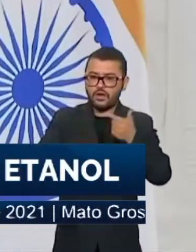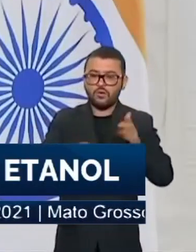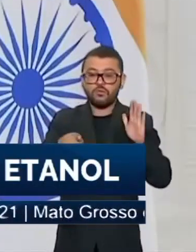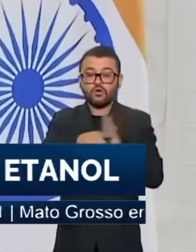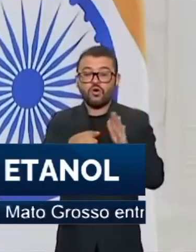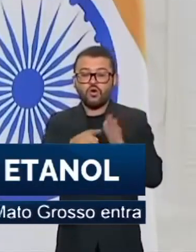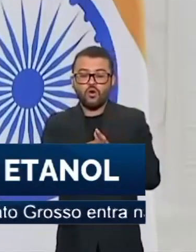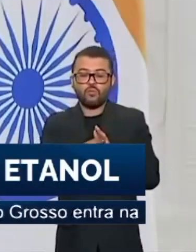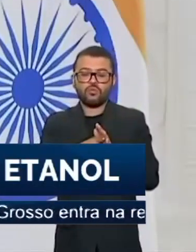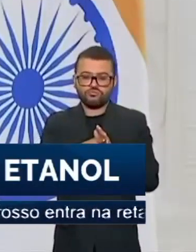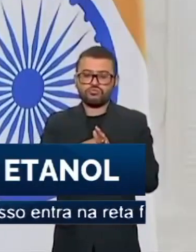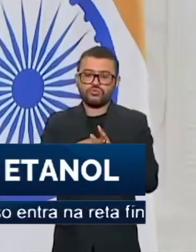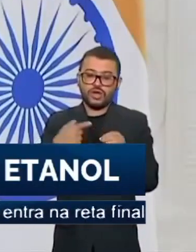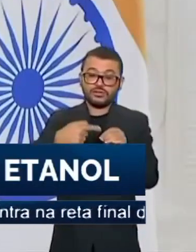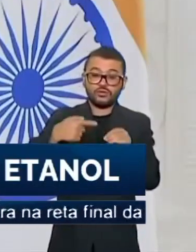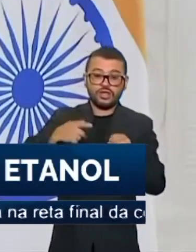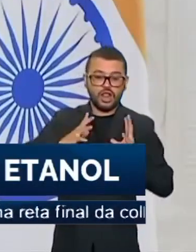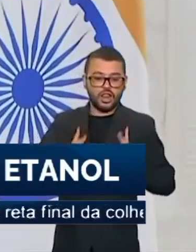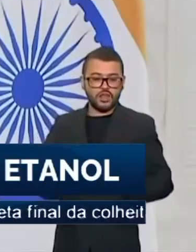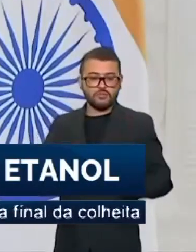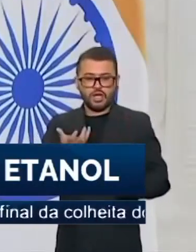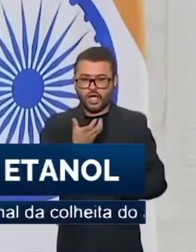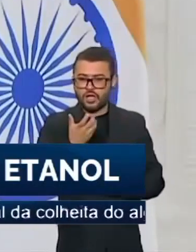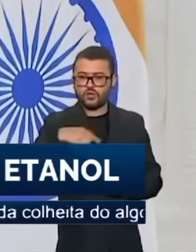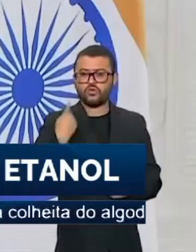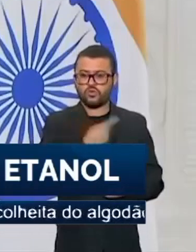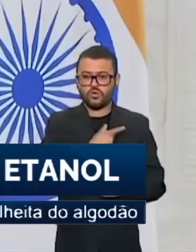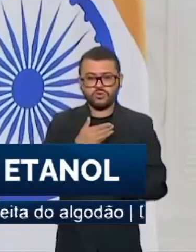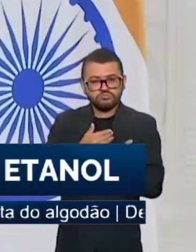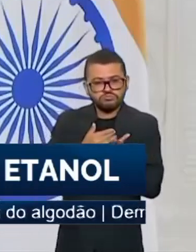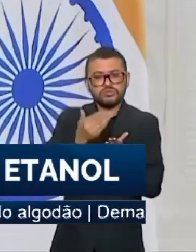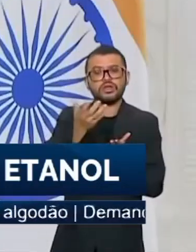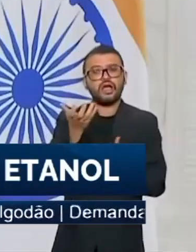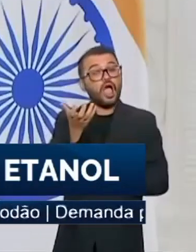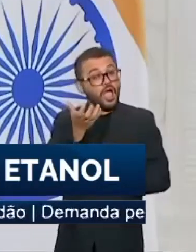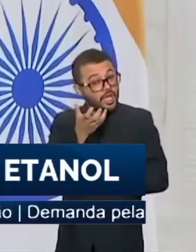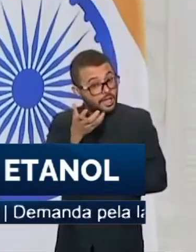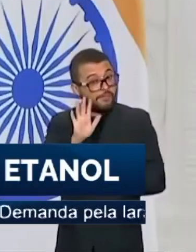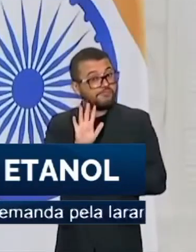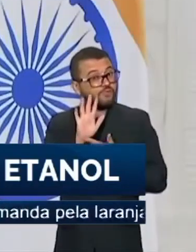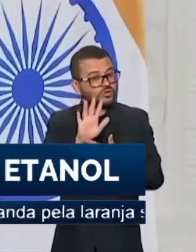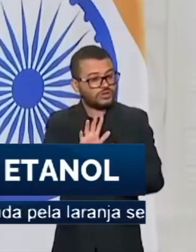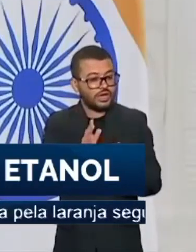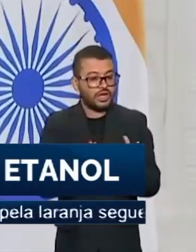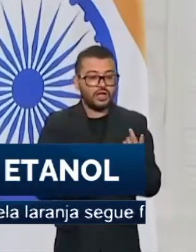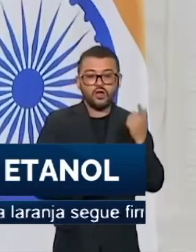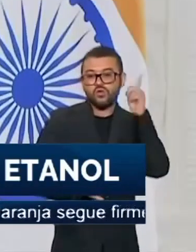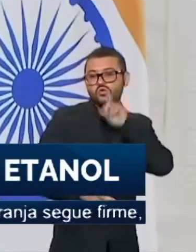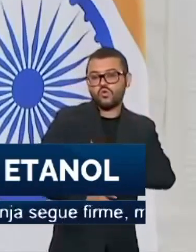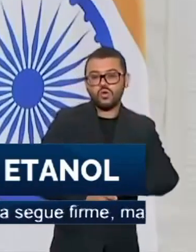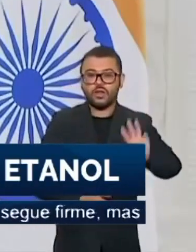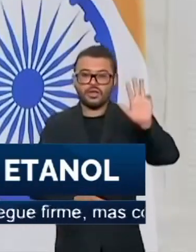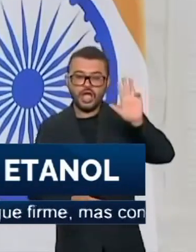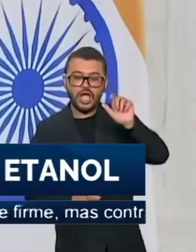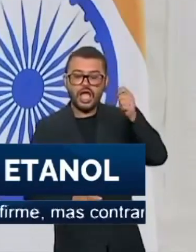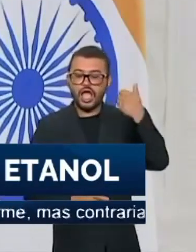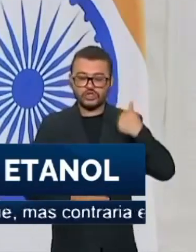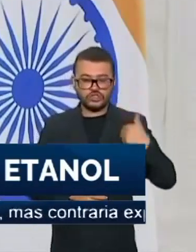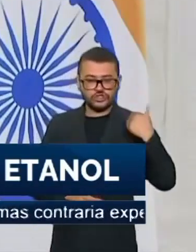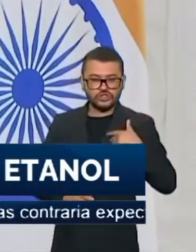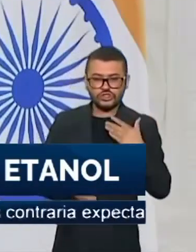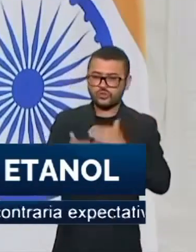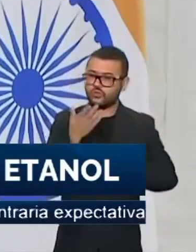dos biocombustíveis, e achamos que essa iniciativa Modi, Biden, Lula, Argentina, é